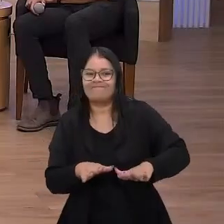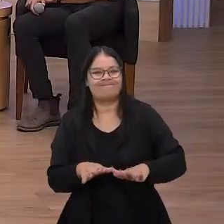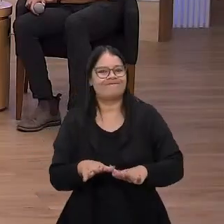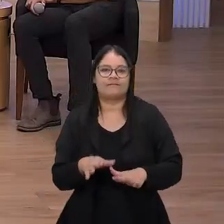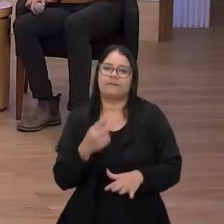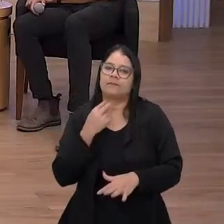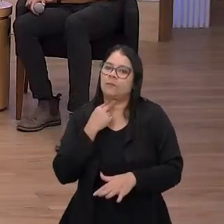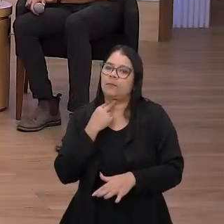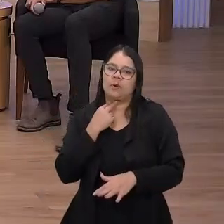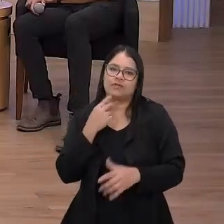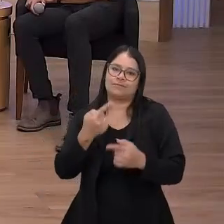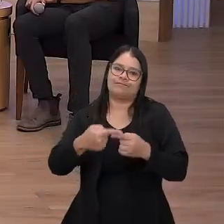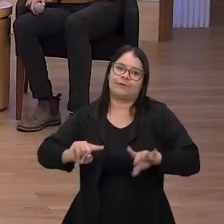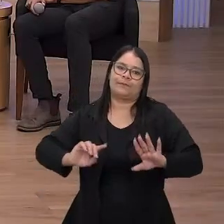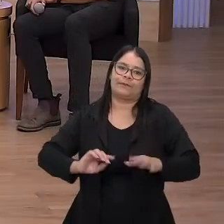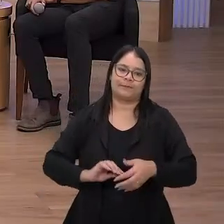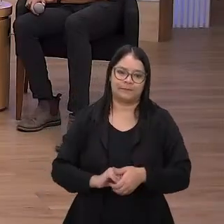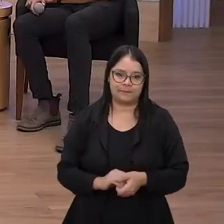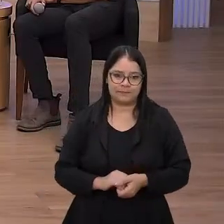Débora Picanco.